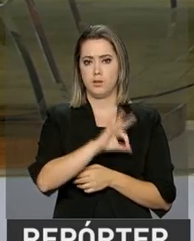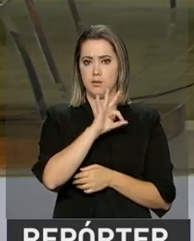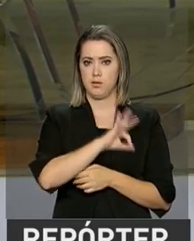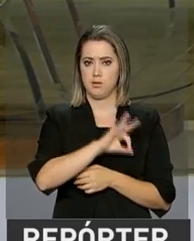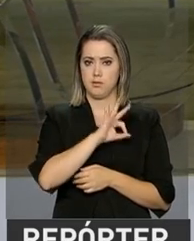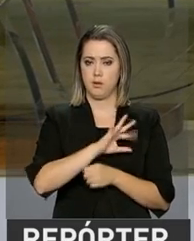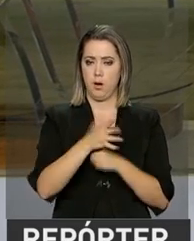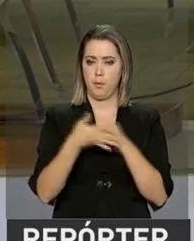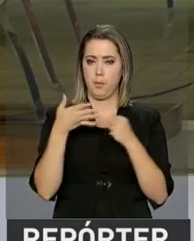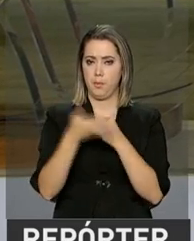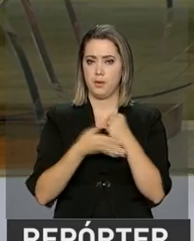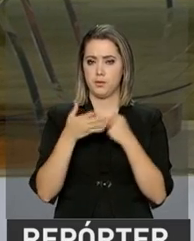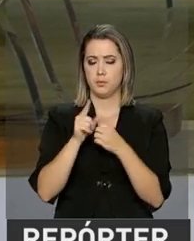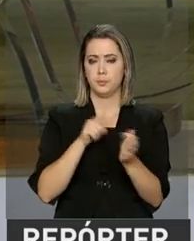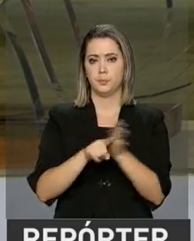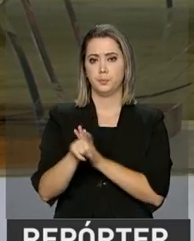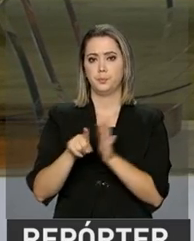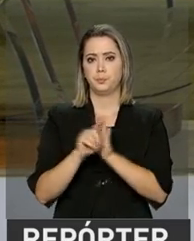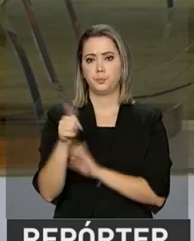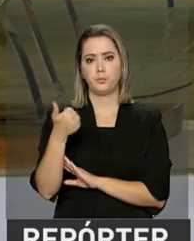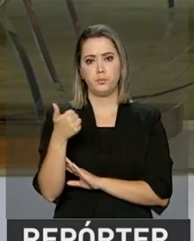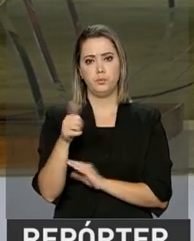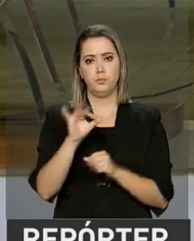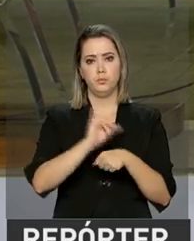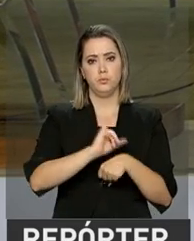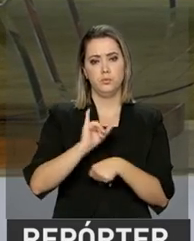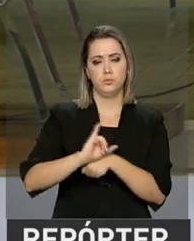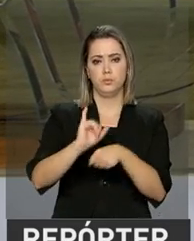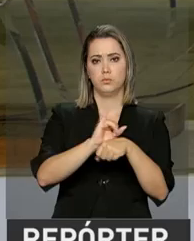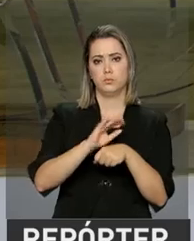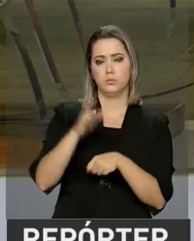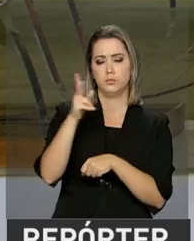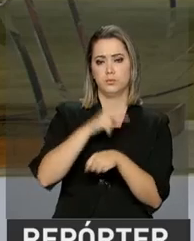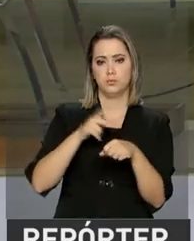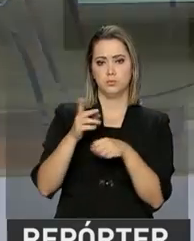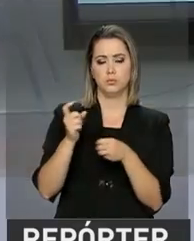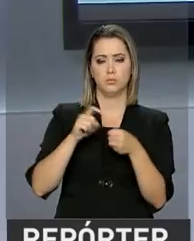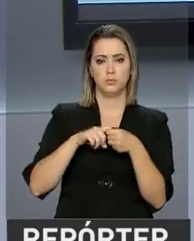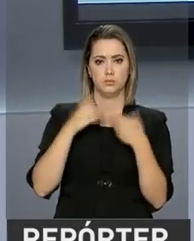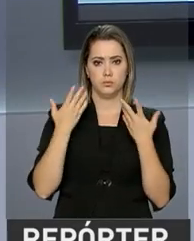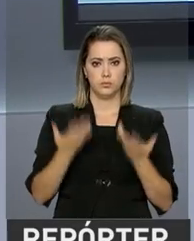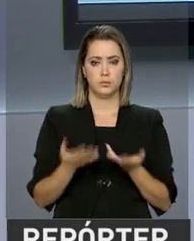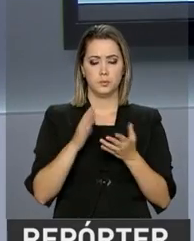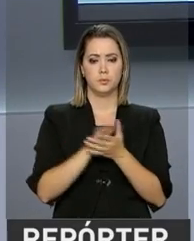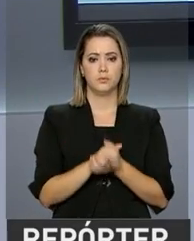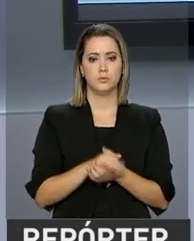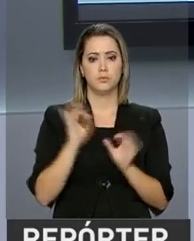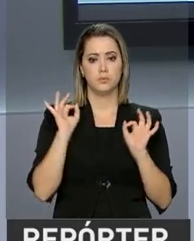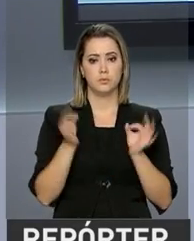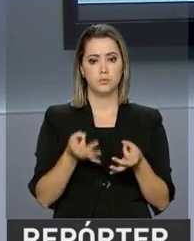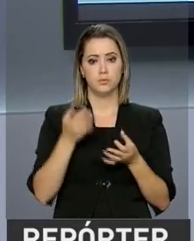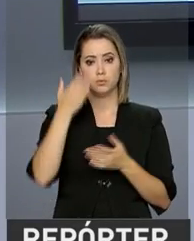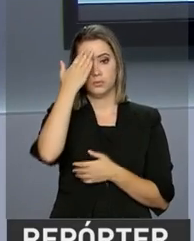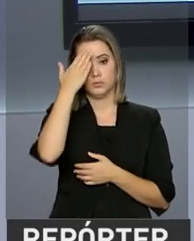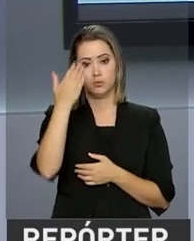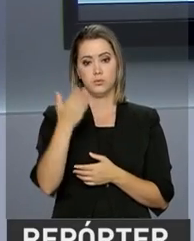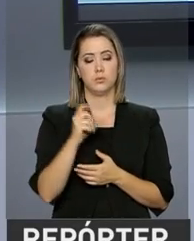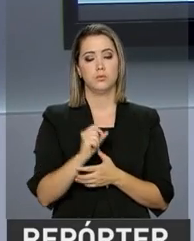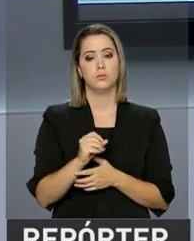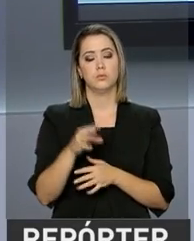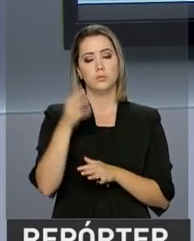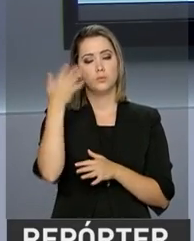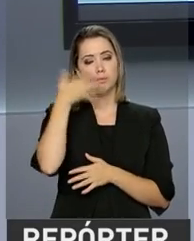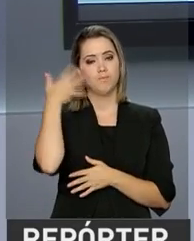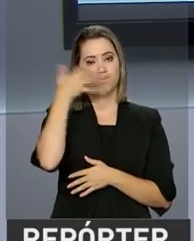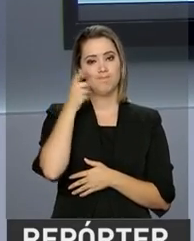mínimos e a pesquisa é feita em 11 capitais do país eu volto com você no estúdio Roberto Tá certo Paulo muito obrigado pelos